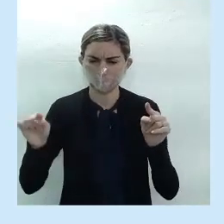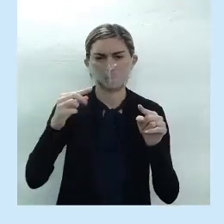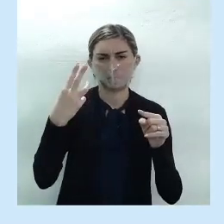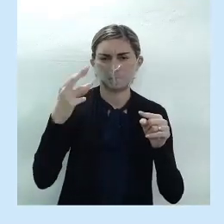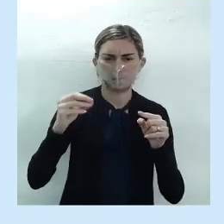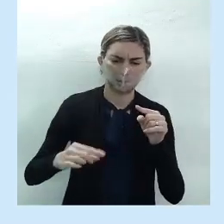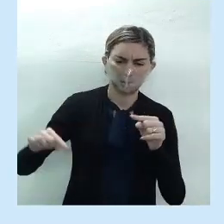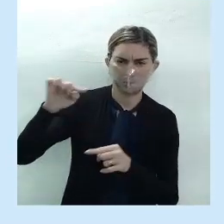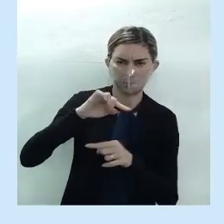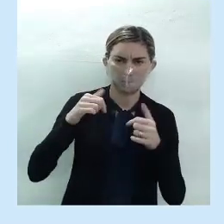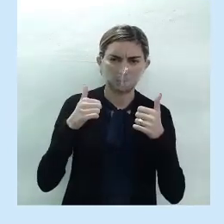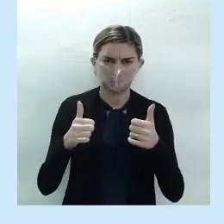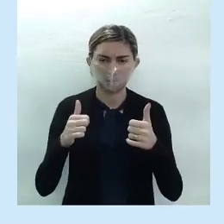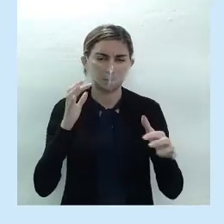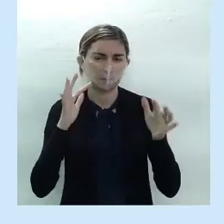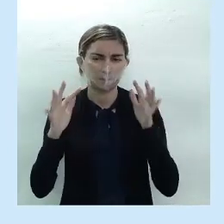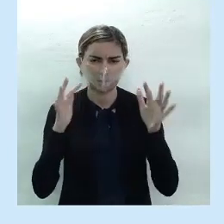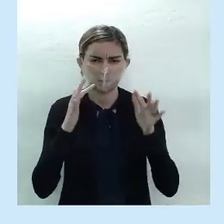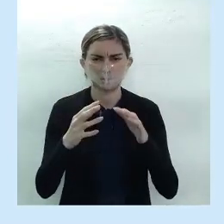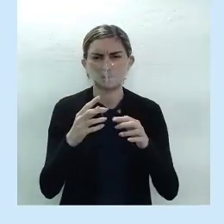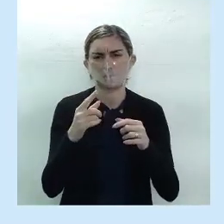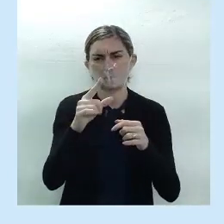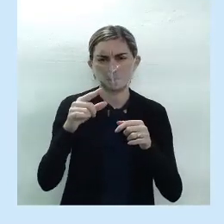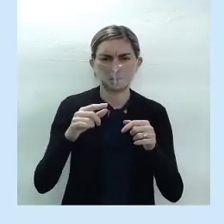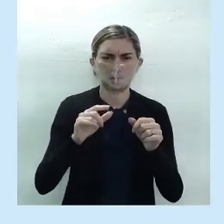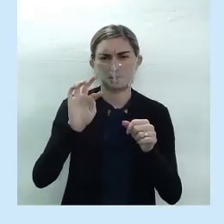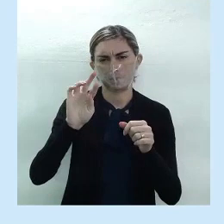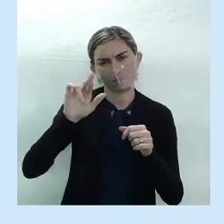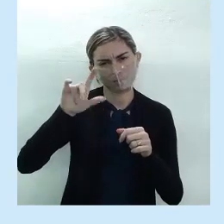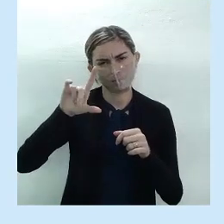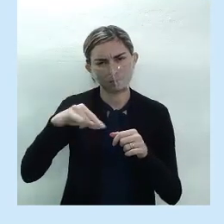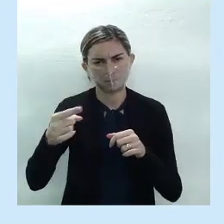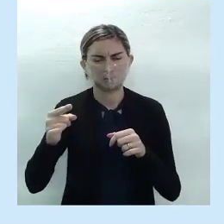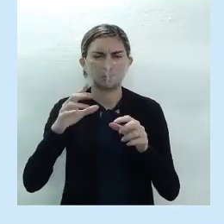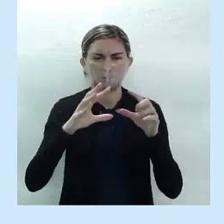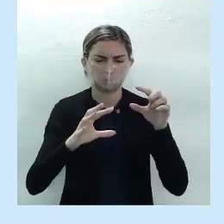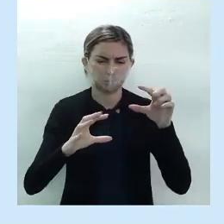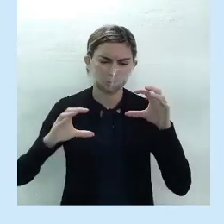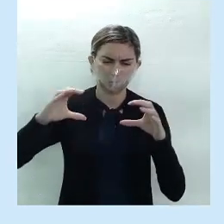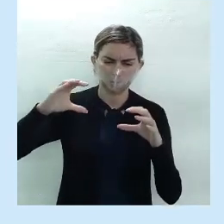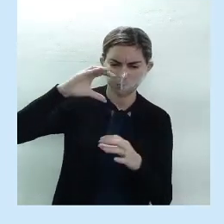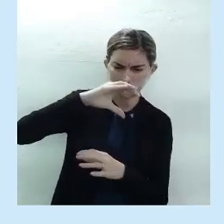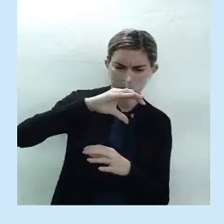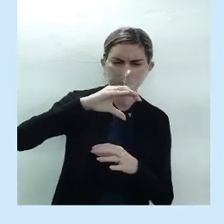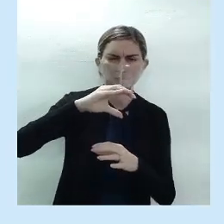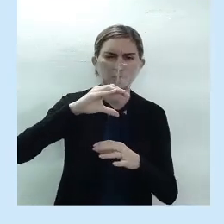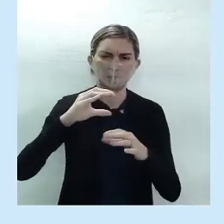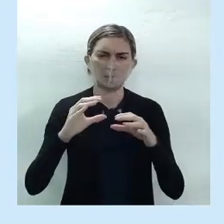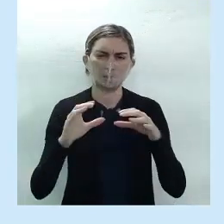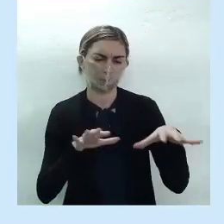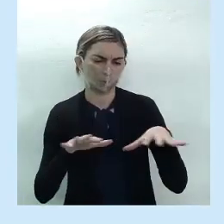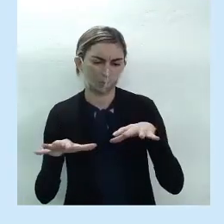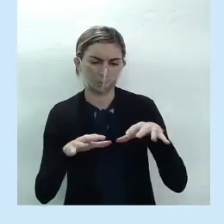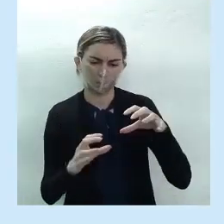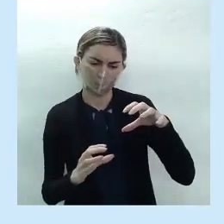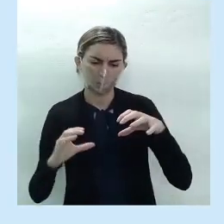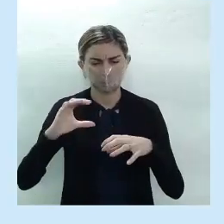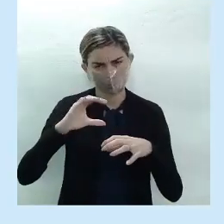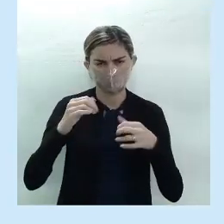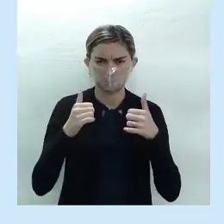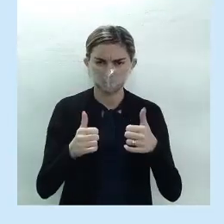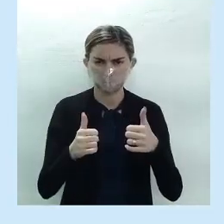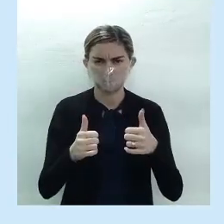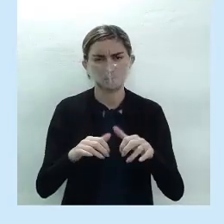graus. Beleza? Reflexão, translação, você vai pegar a figura e vai transladar, movimentar a figura.